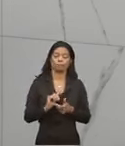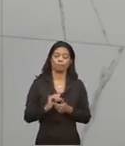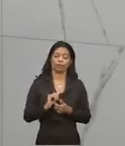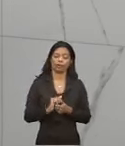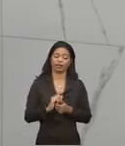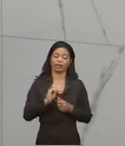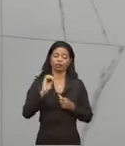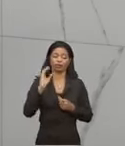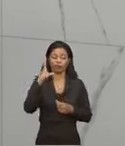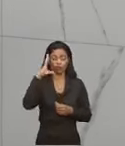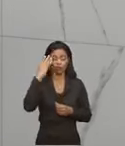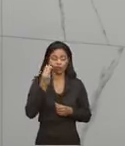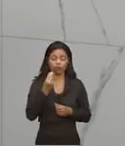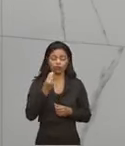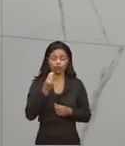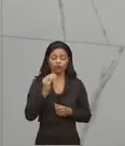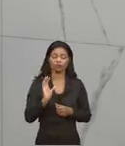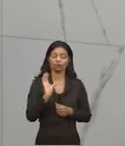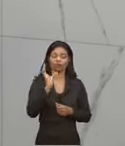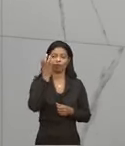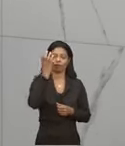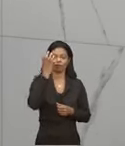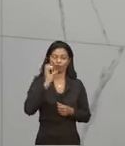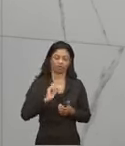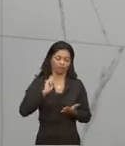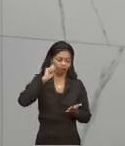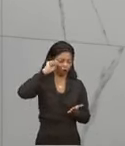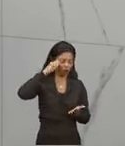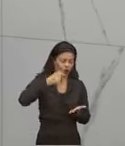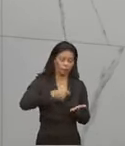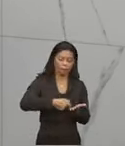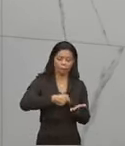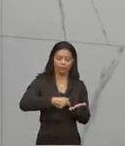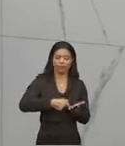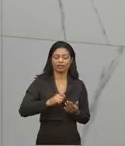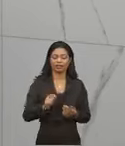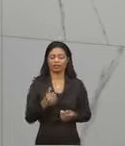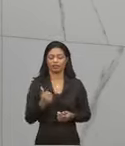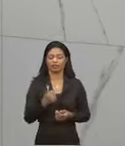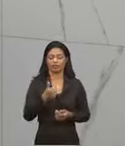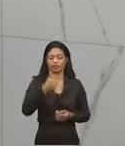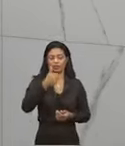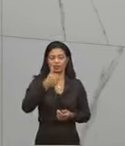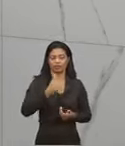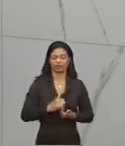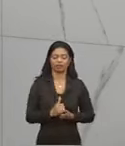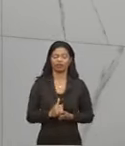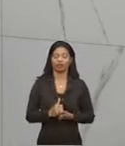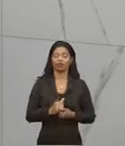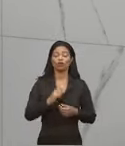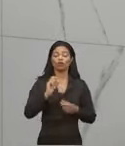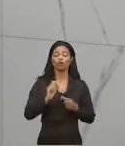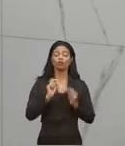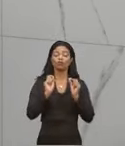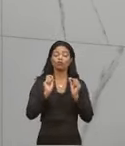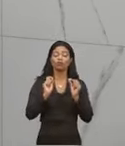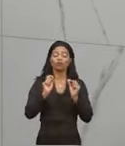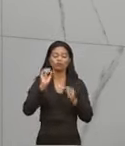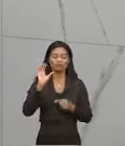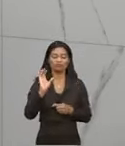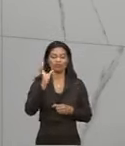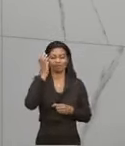nossas indicações, Bispo Jair, e cobrando das pessoas melhoria. O que tem acontecido, e